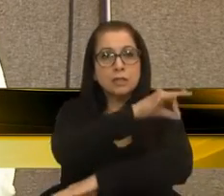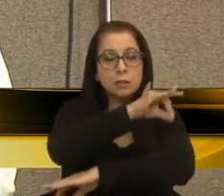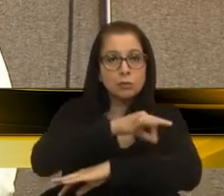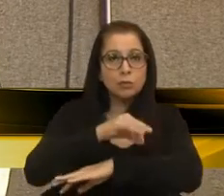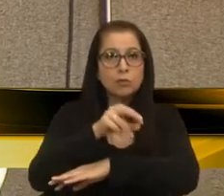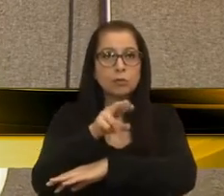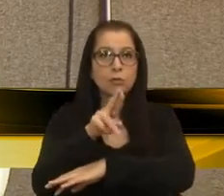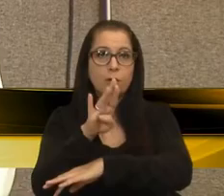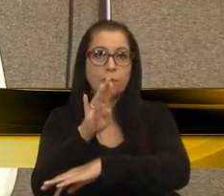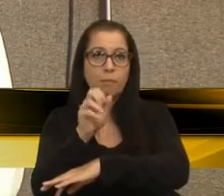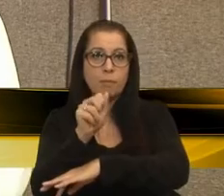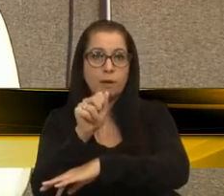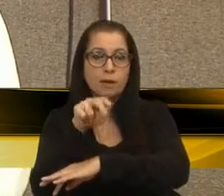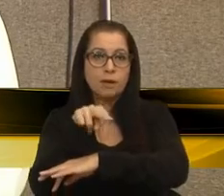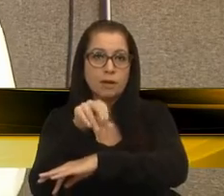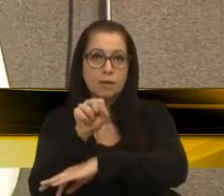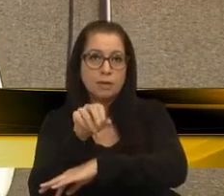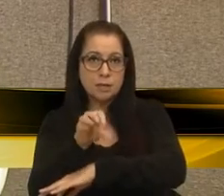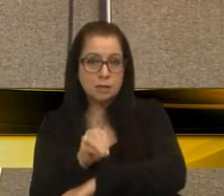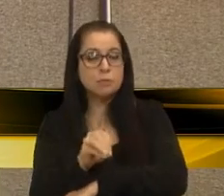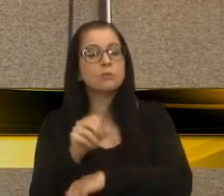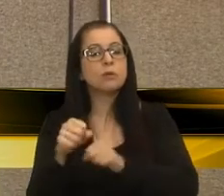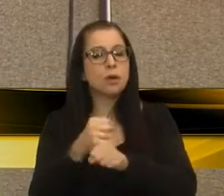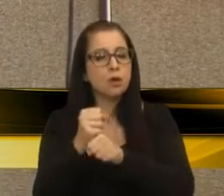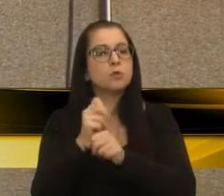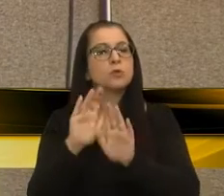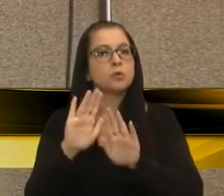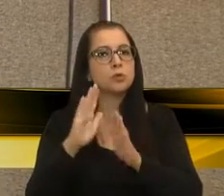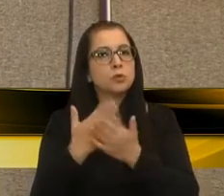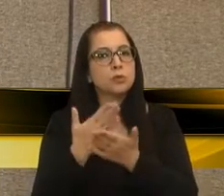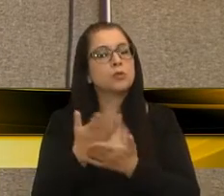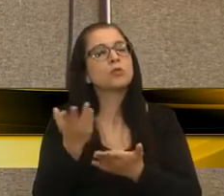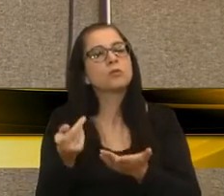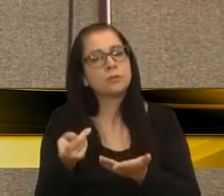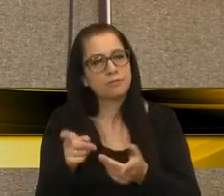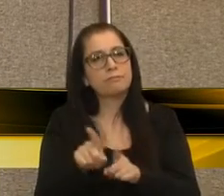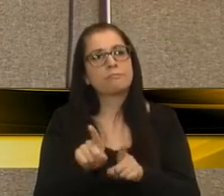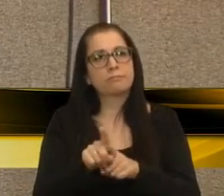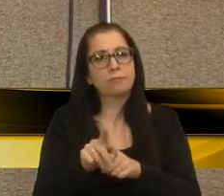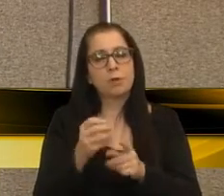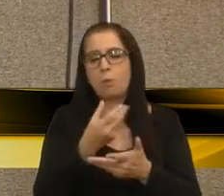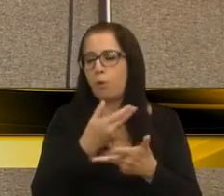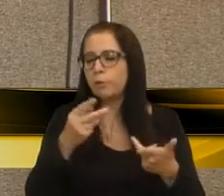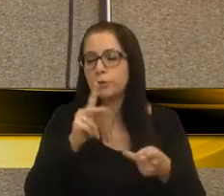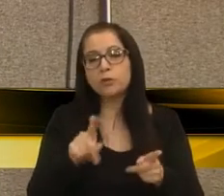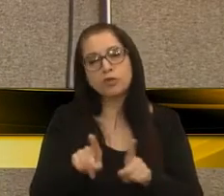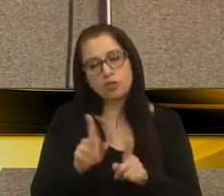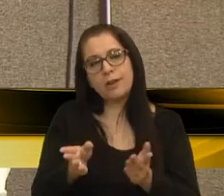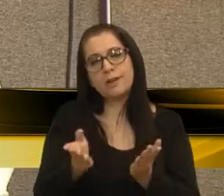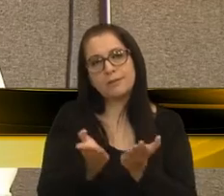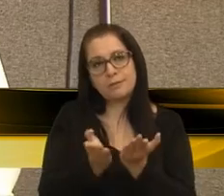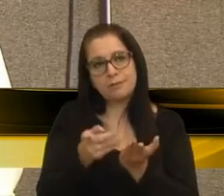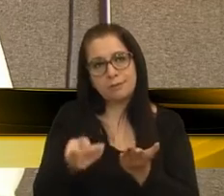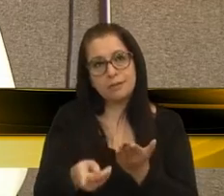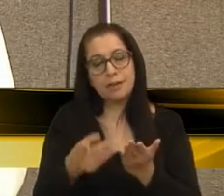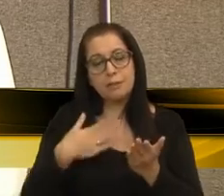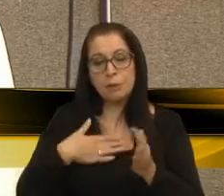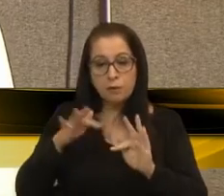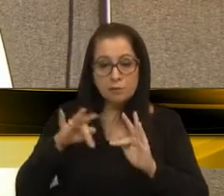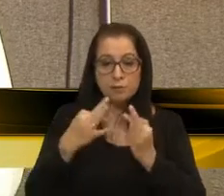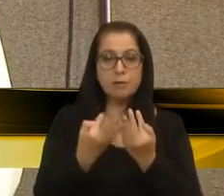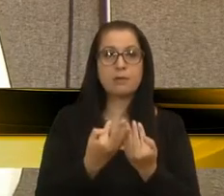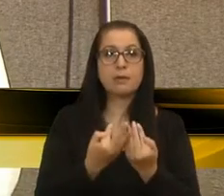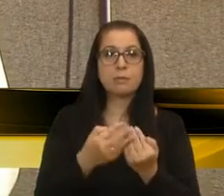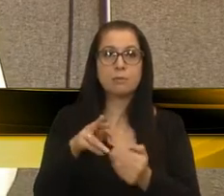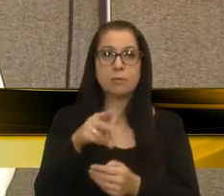passou por muitos anos ali no Melvin Jones. E assim tantas outras pessoas. Então, a minha família, muitos dos